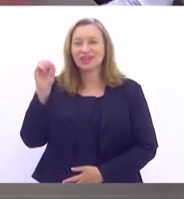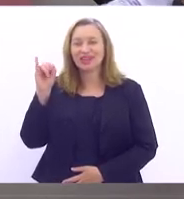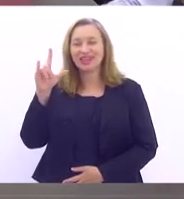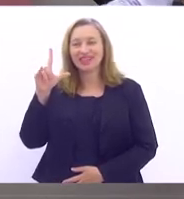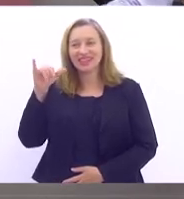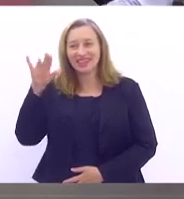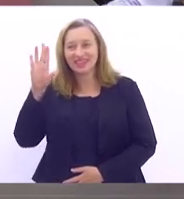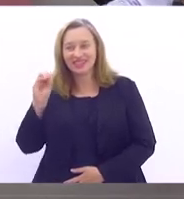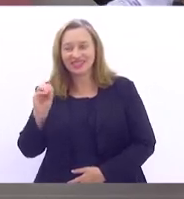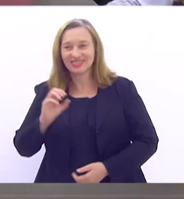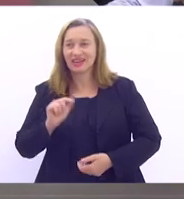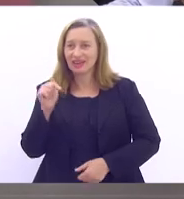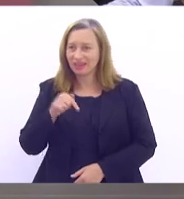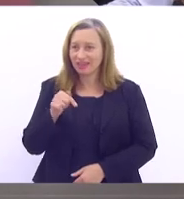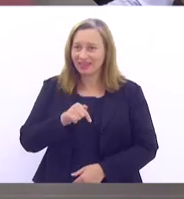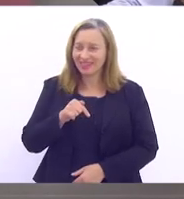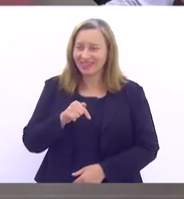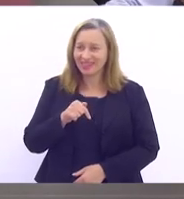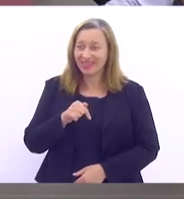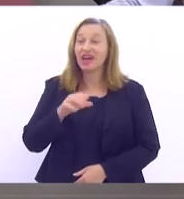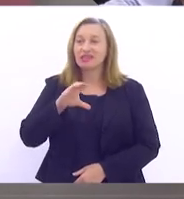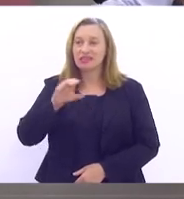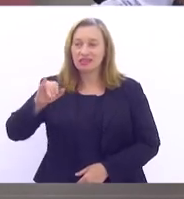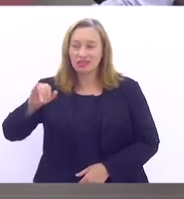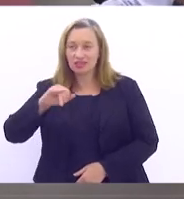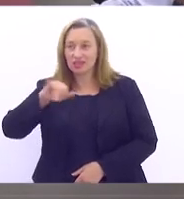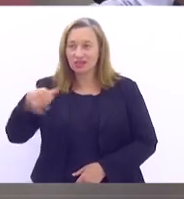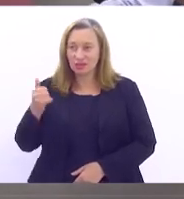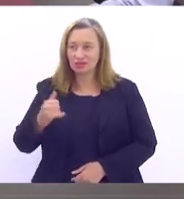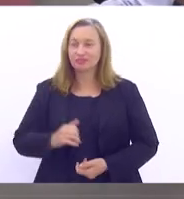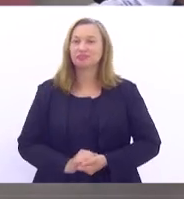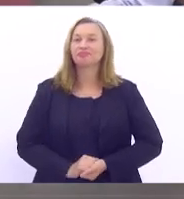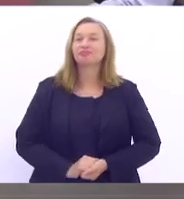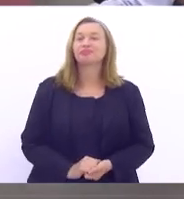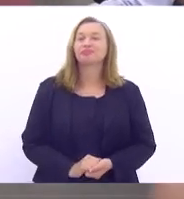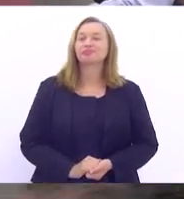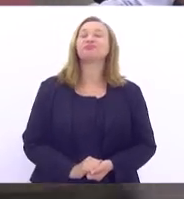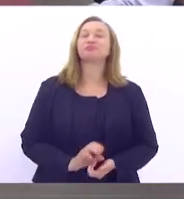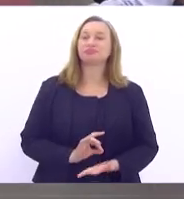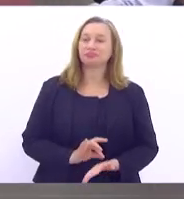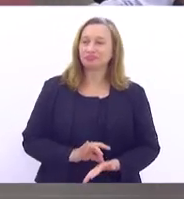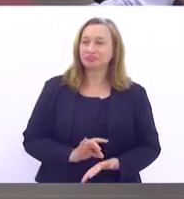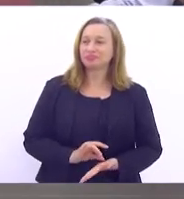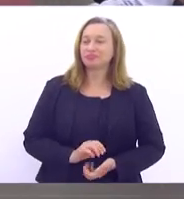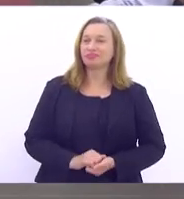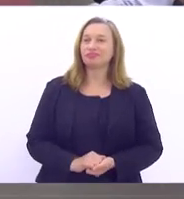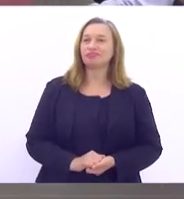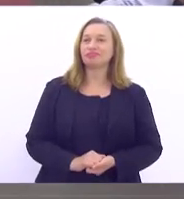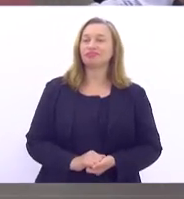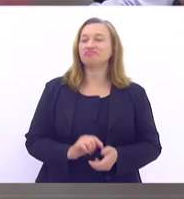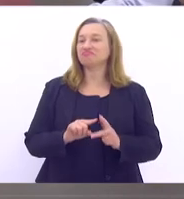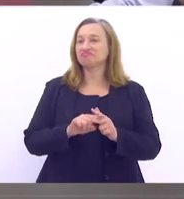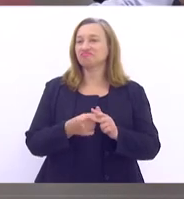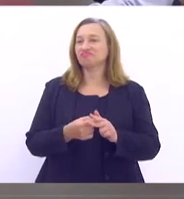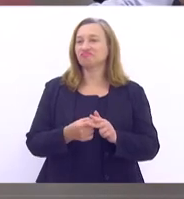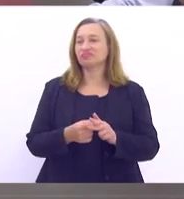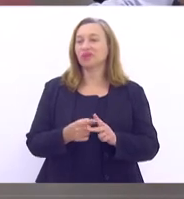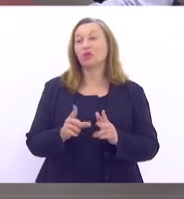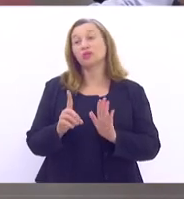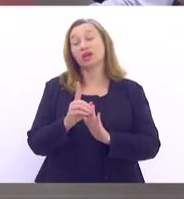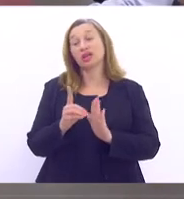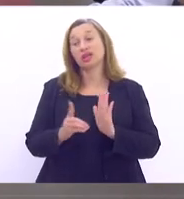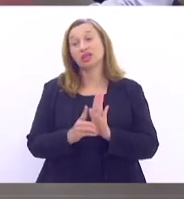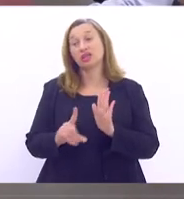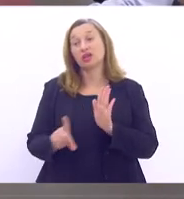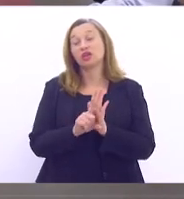Gisele. Aqui? Não, foi na CCJ. Aqui, foi aqui na CCJ. Verdade, mas ele não fazia alteração ao decreto-lei.